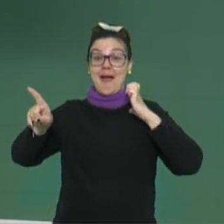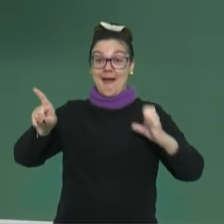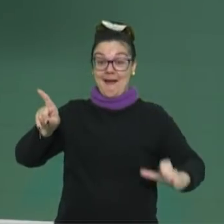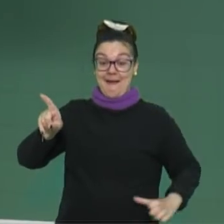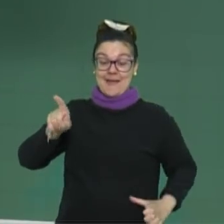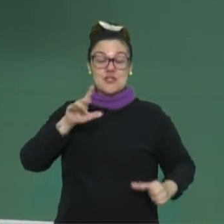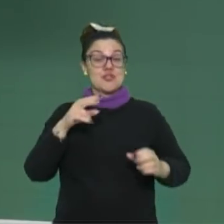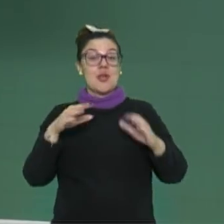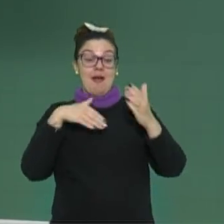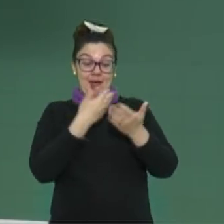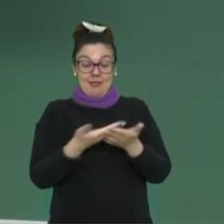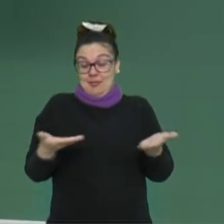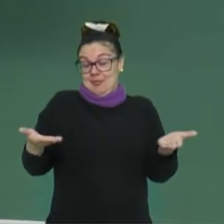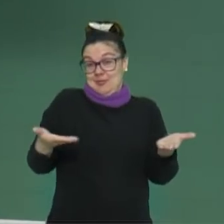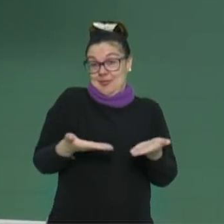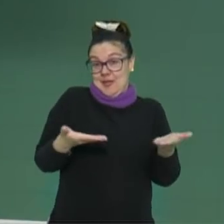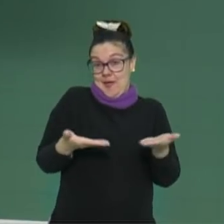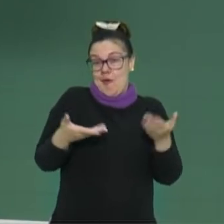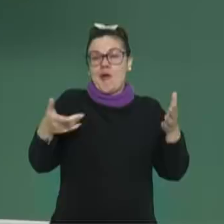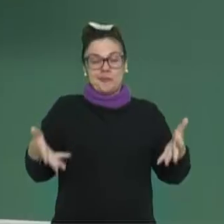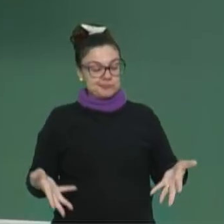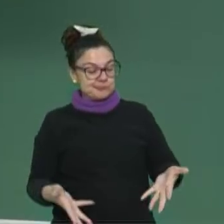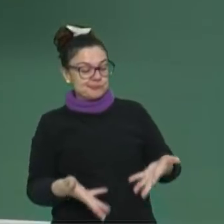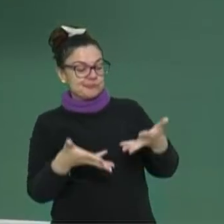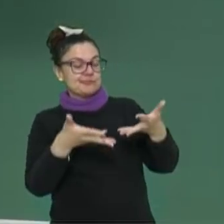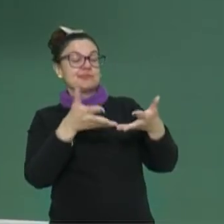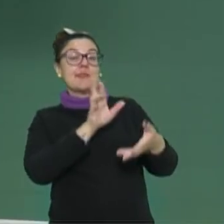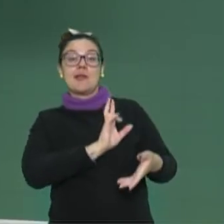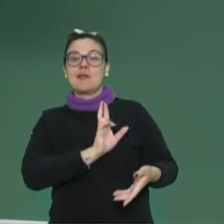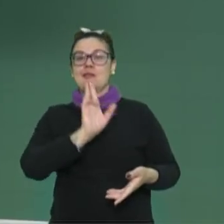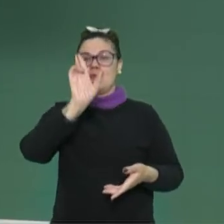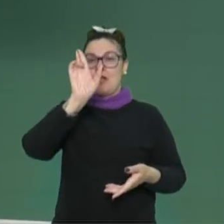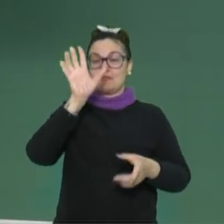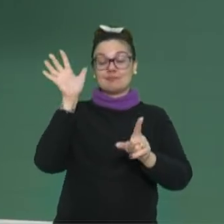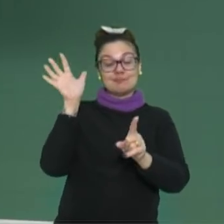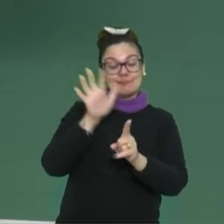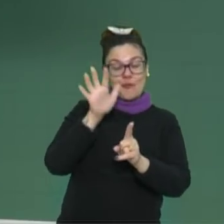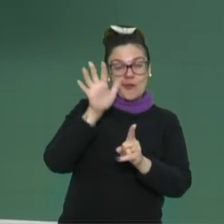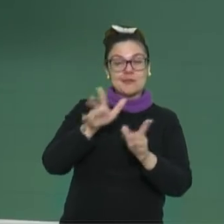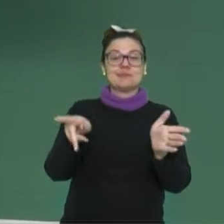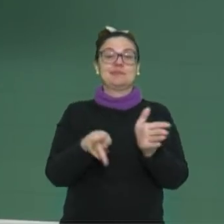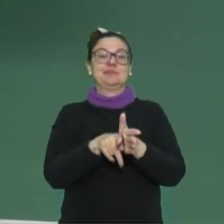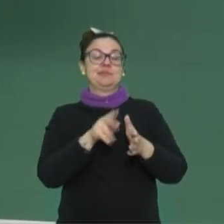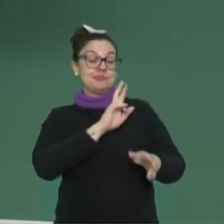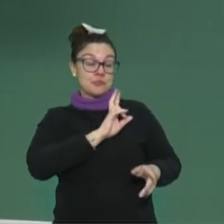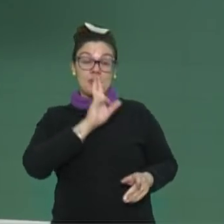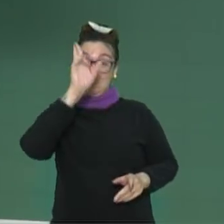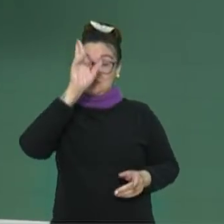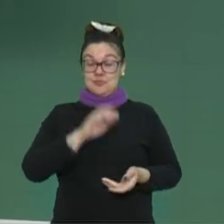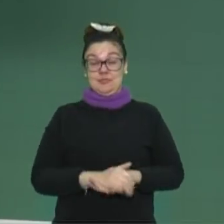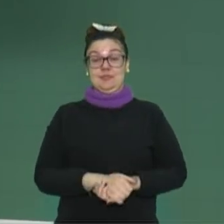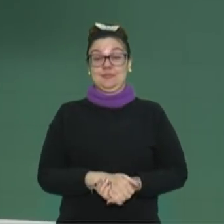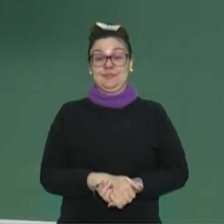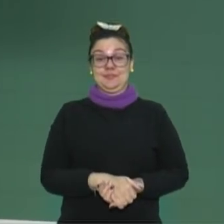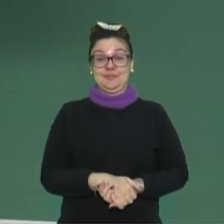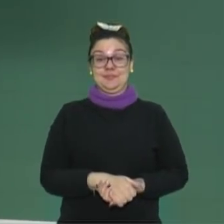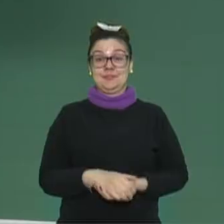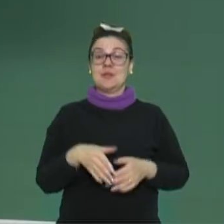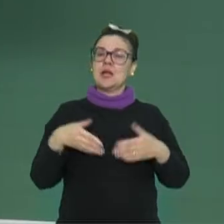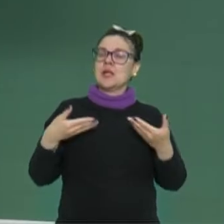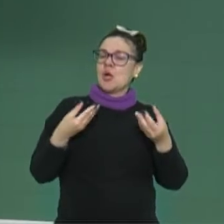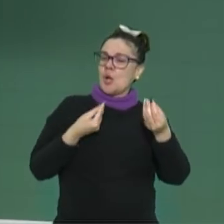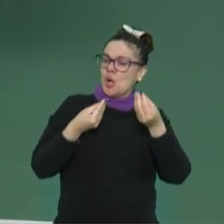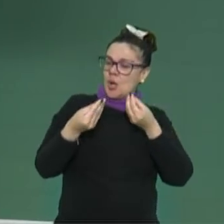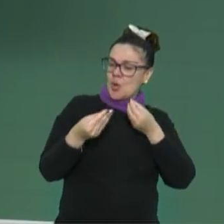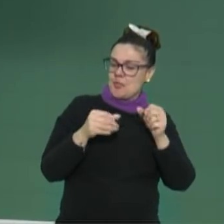nós temos até o momento é uma ética extremamente influenciada pela religiosidade, né? Então, como